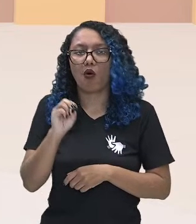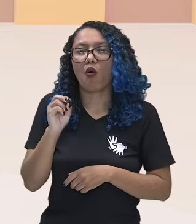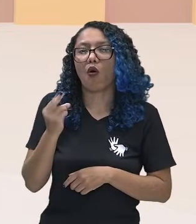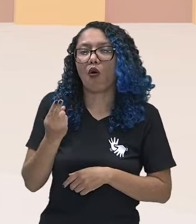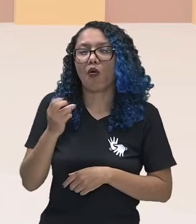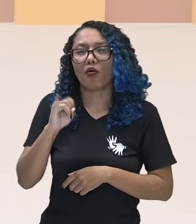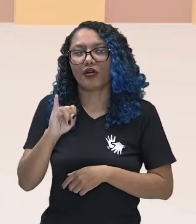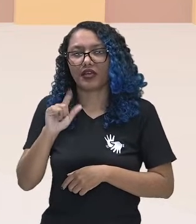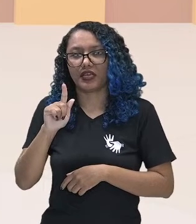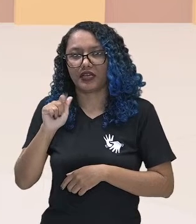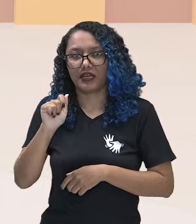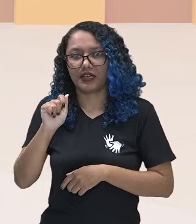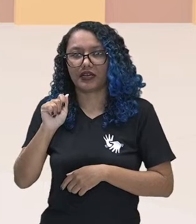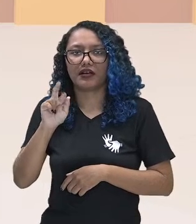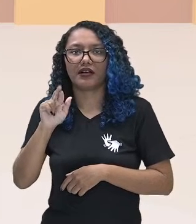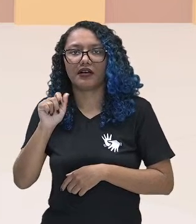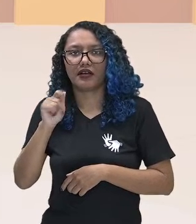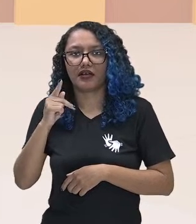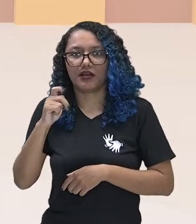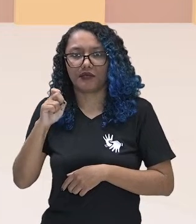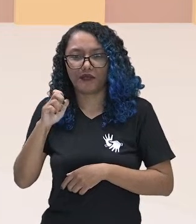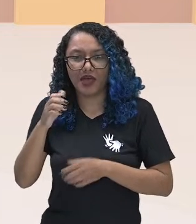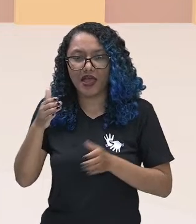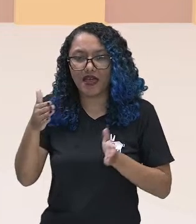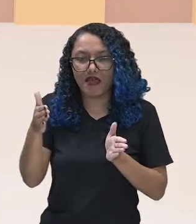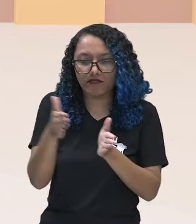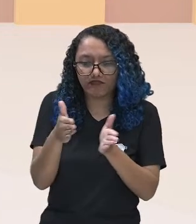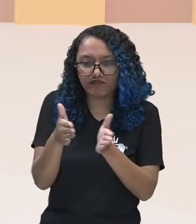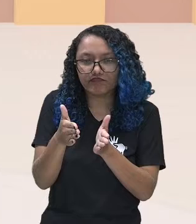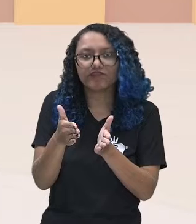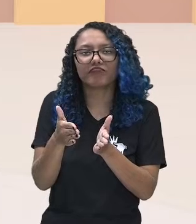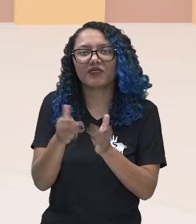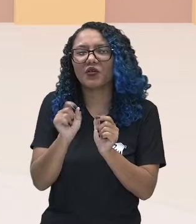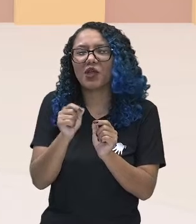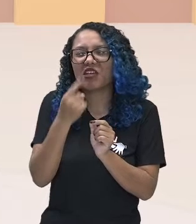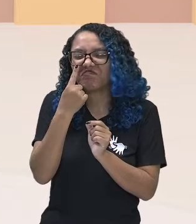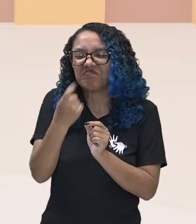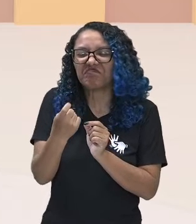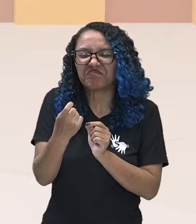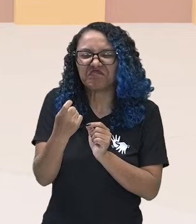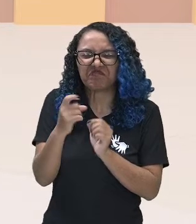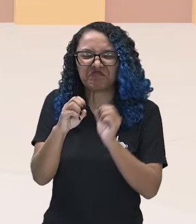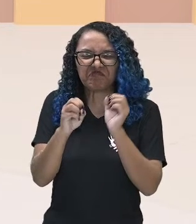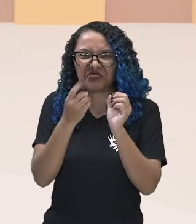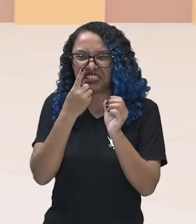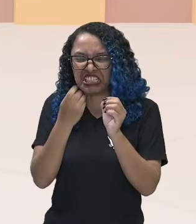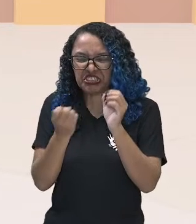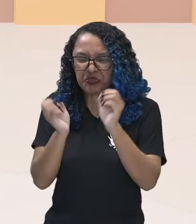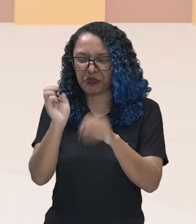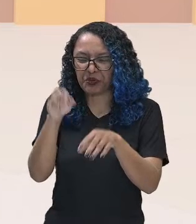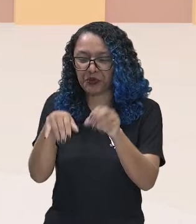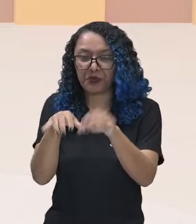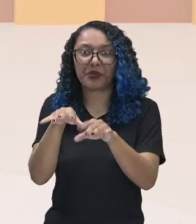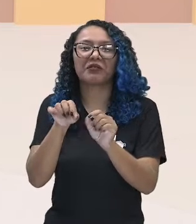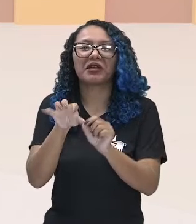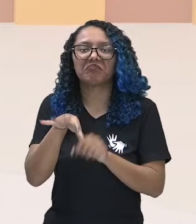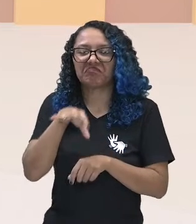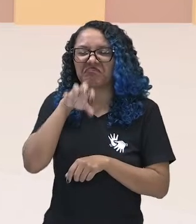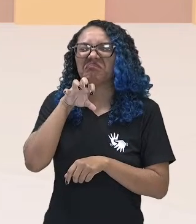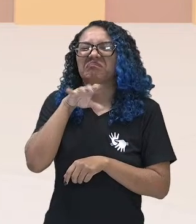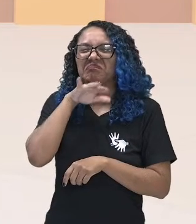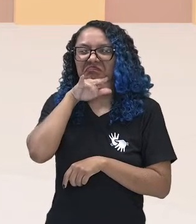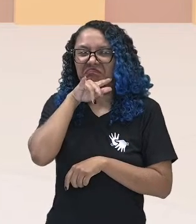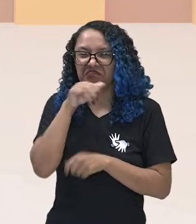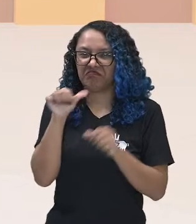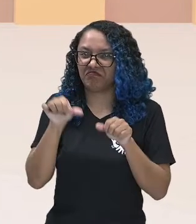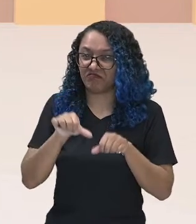aqui na nossa região, que está ali poluído, então ele vai exalar ali um cheiro, né? Um mau cheiro, por